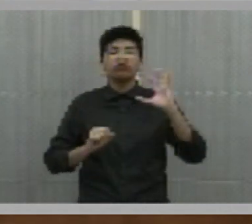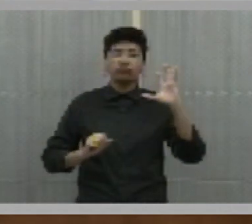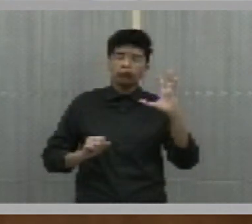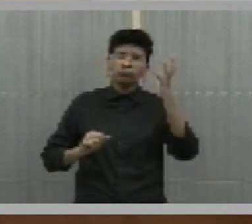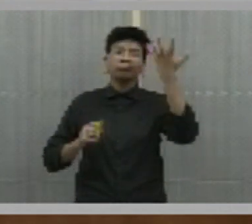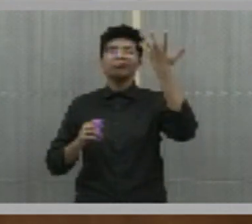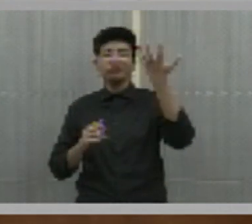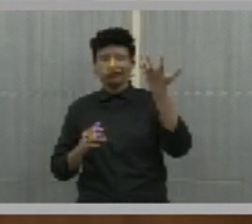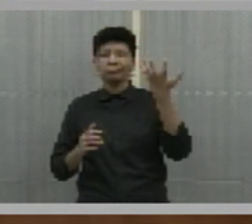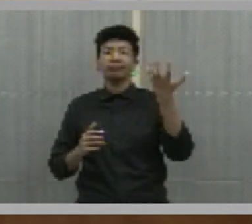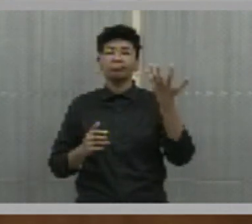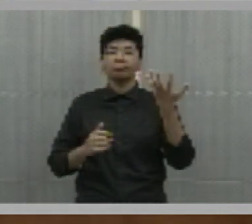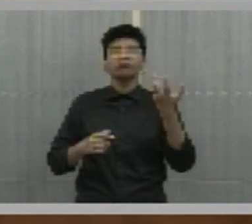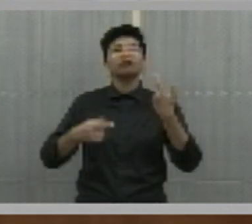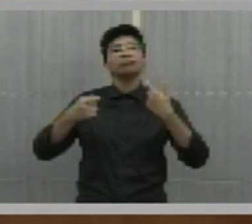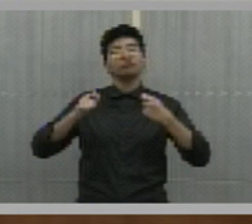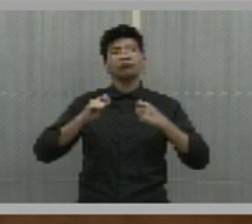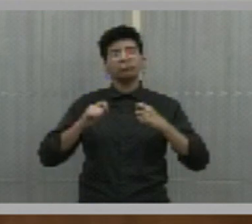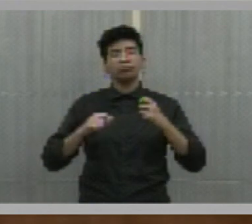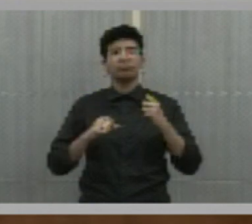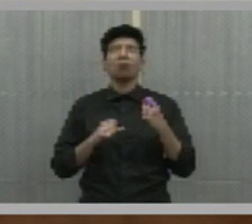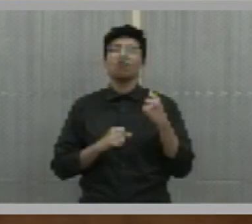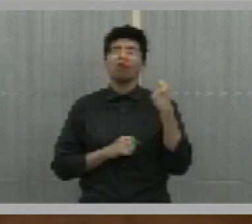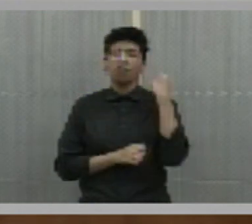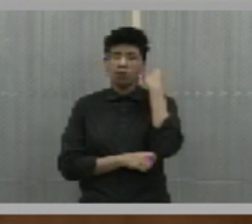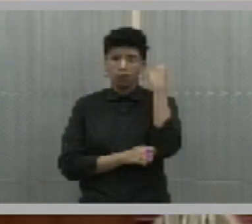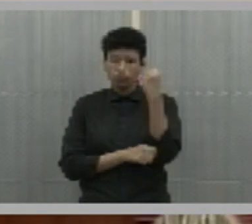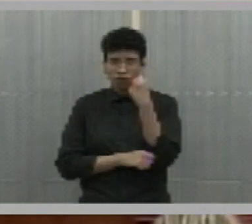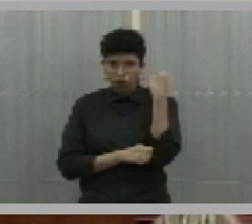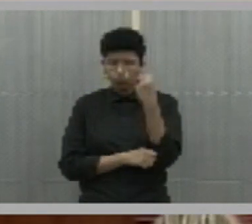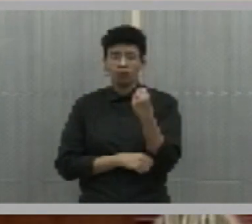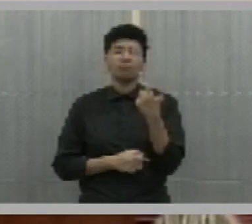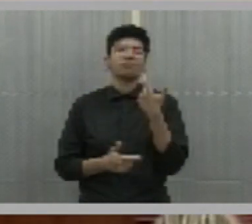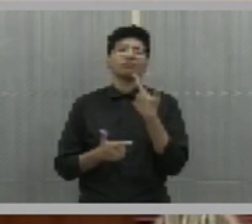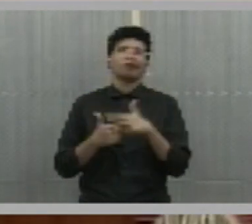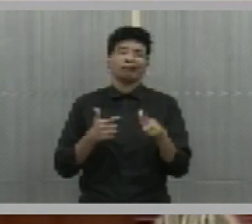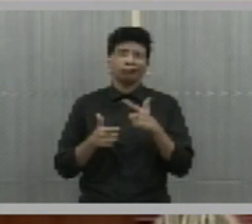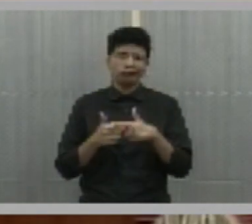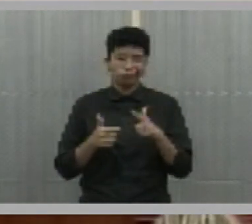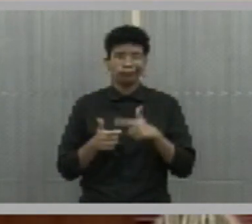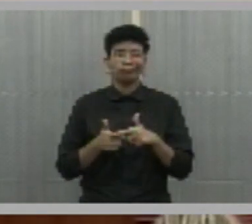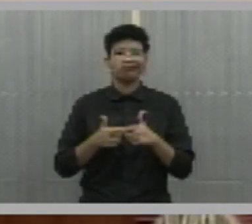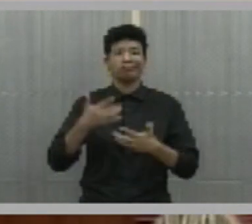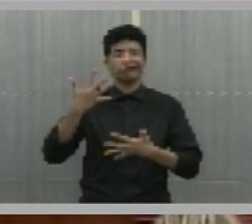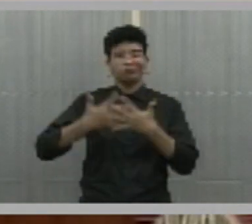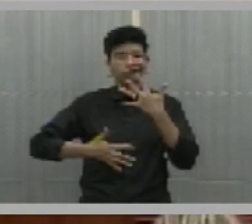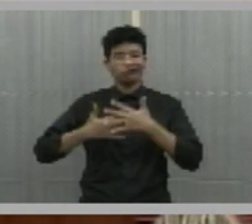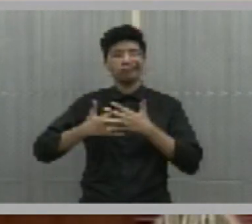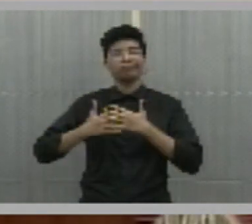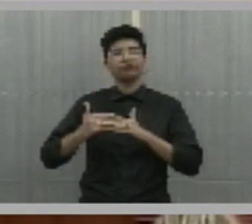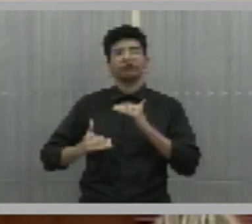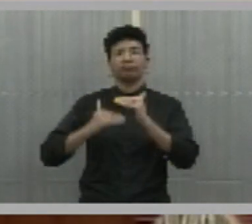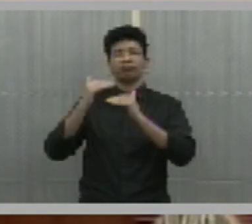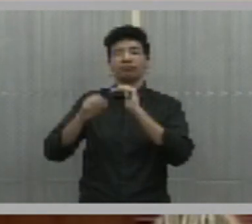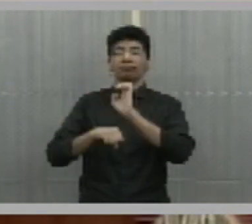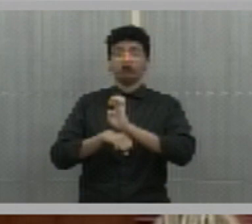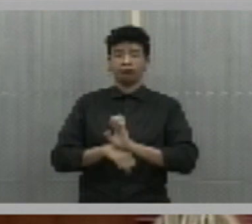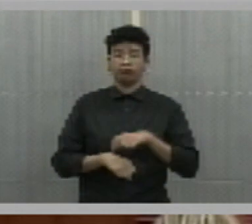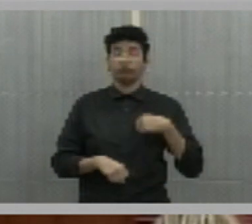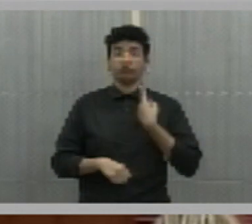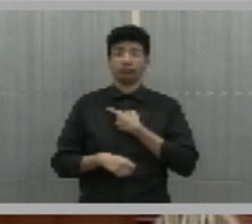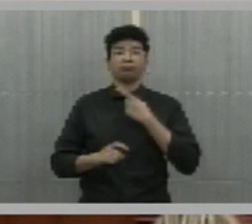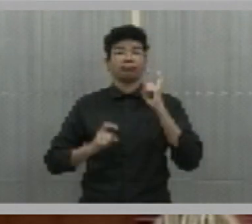que eles têm para esse grave problema que trava o desenvolvimento do nosso Estado. Nós aqui nessa casa nos